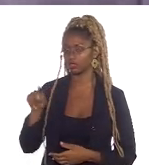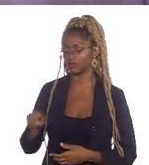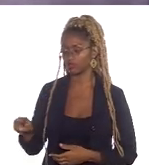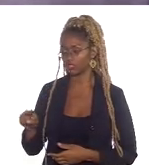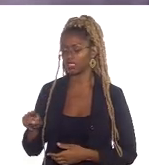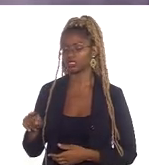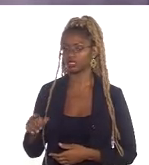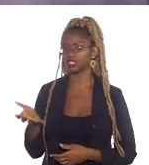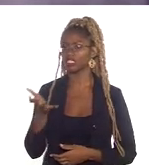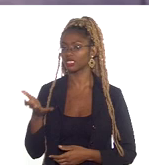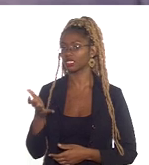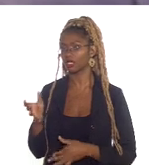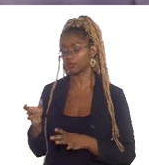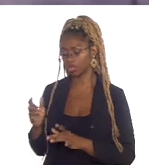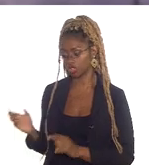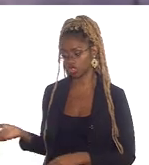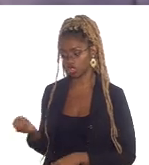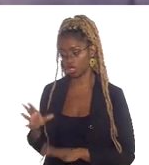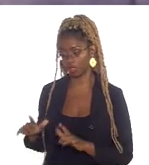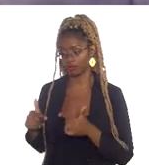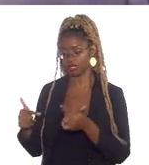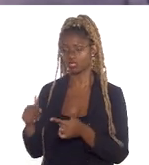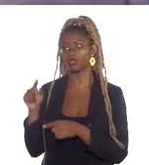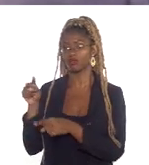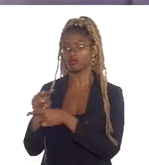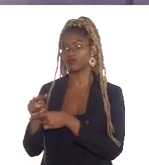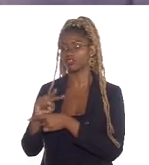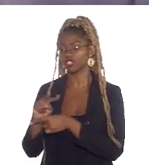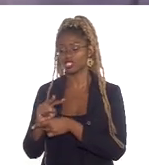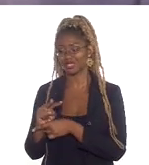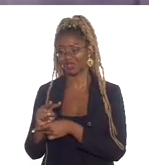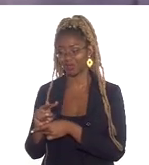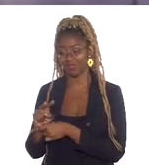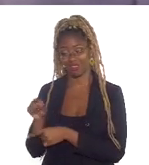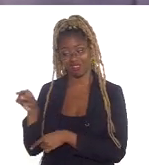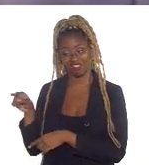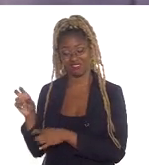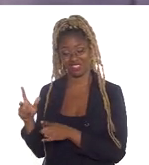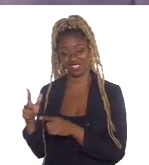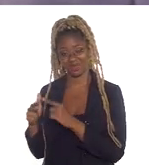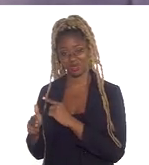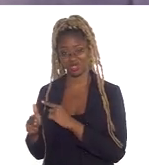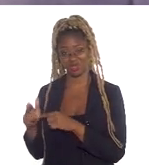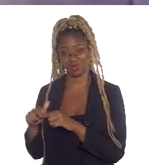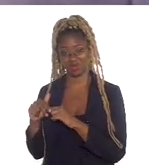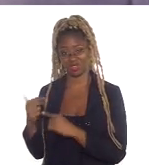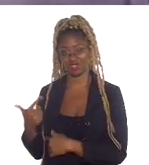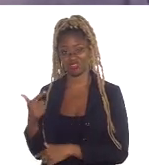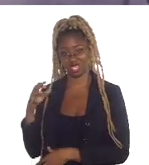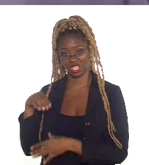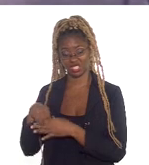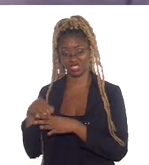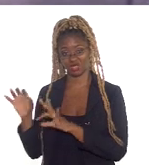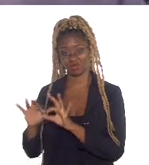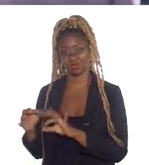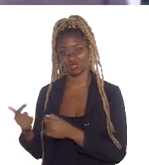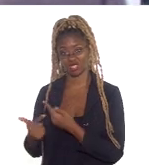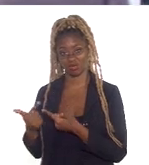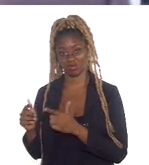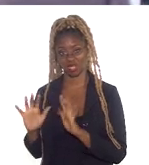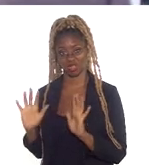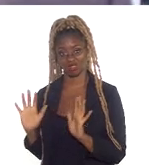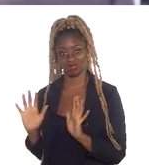nova ação fiscal, ela ficaria impedida de abrir porque essa ação fiscal não estaria prevista no plano de trabalho? Então, eu só